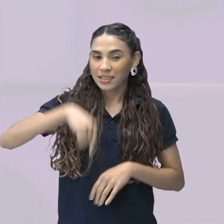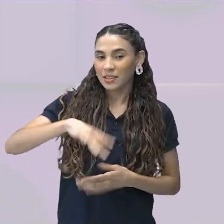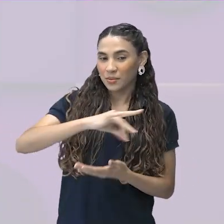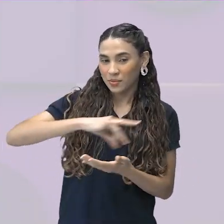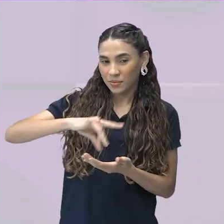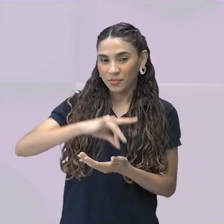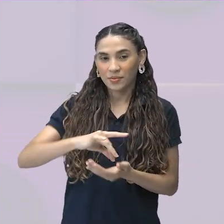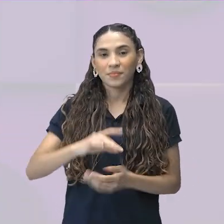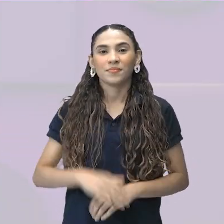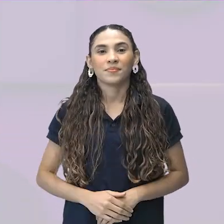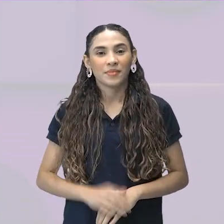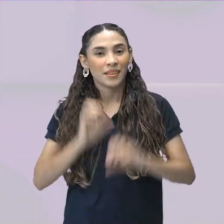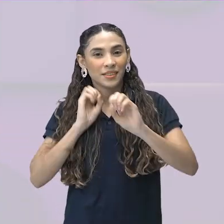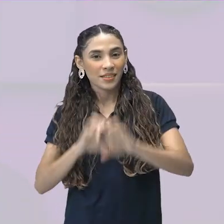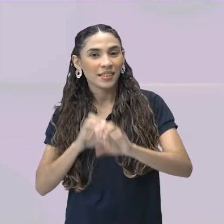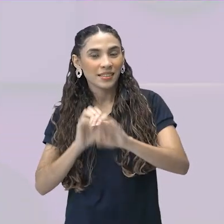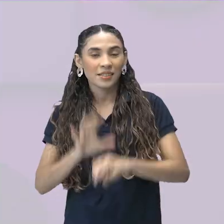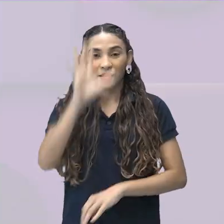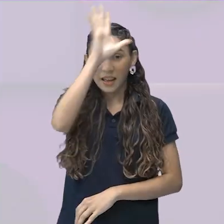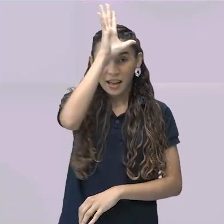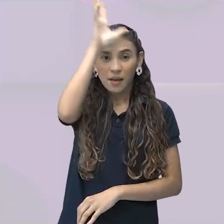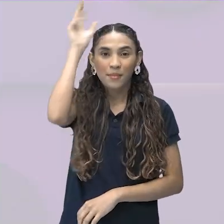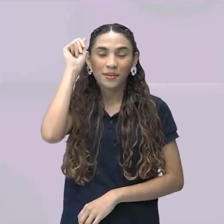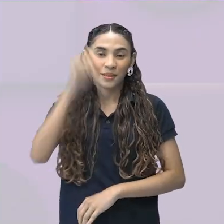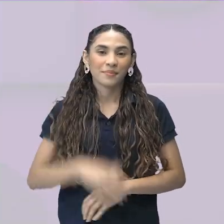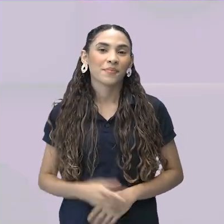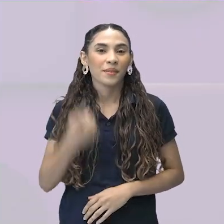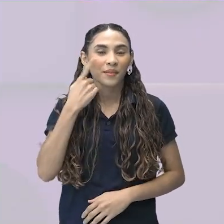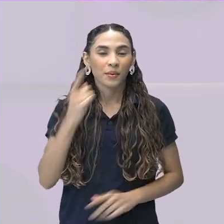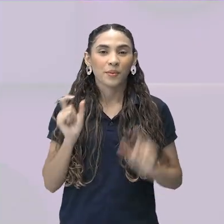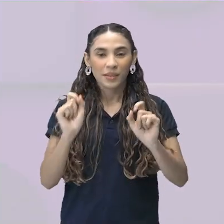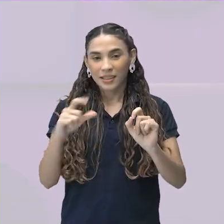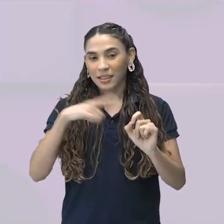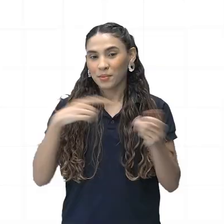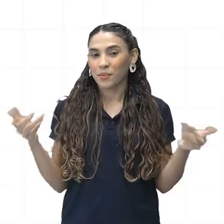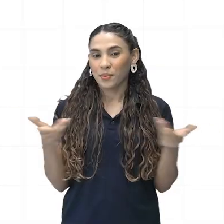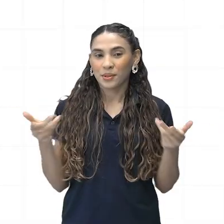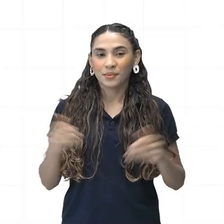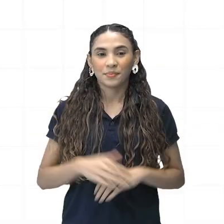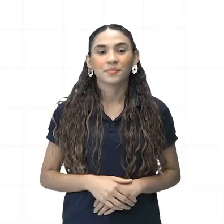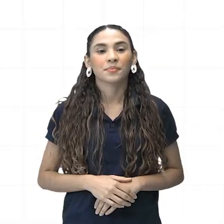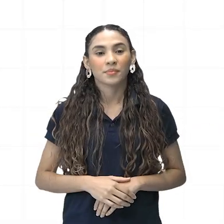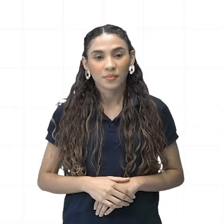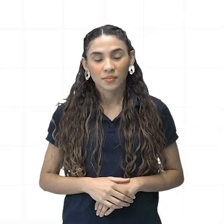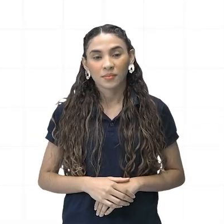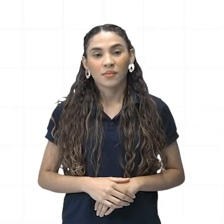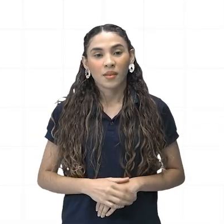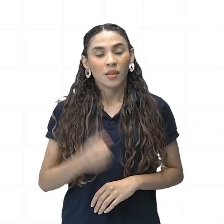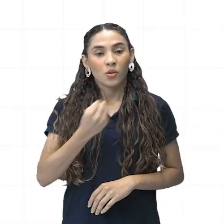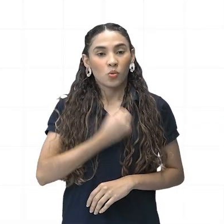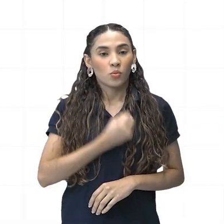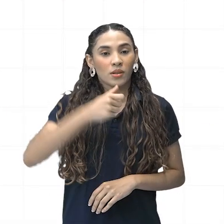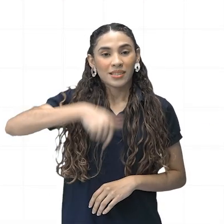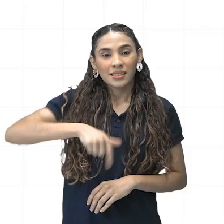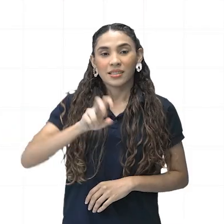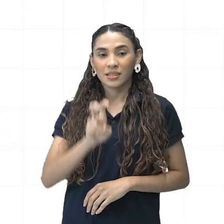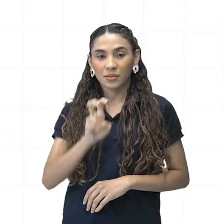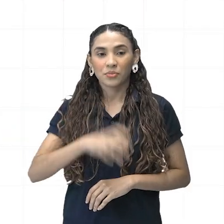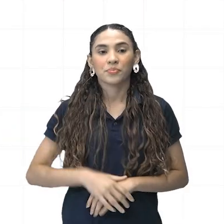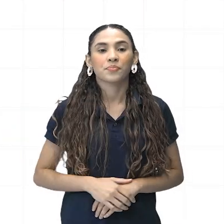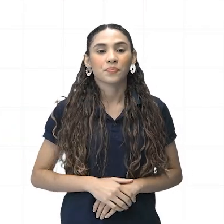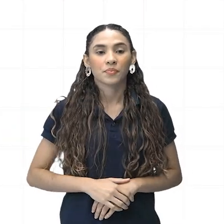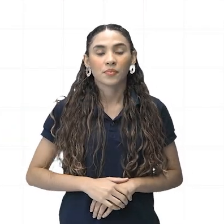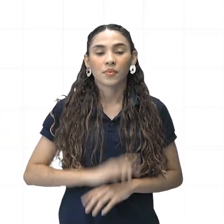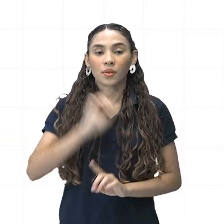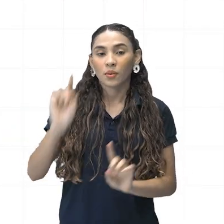do Centro de Mídias de Educação do Amazonas, e vamos ver o que temos para a nossa aula. Aula de número